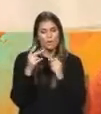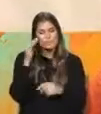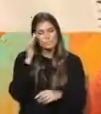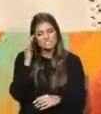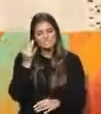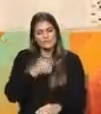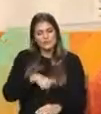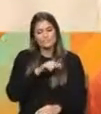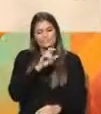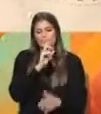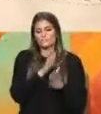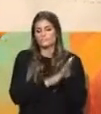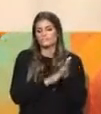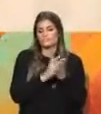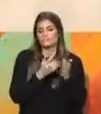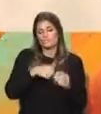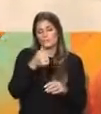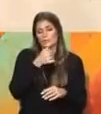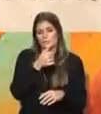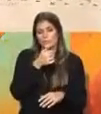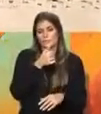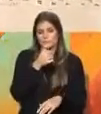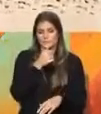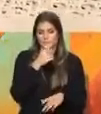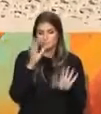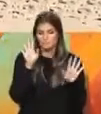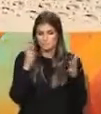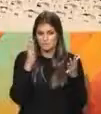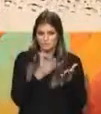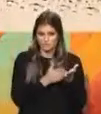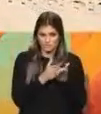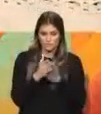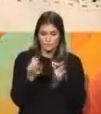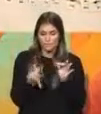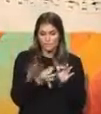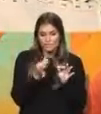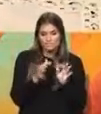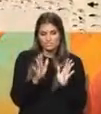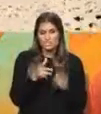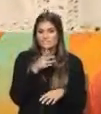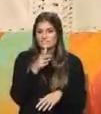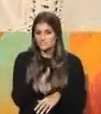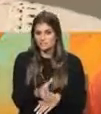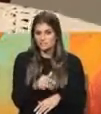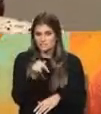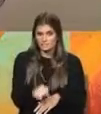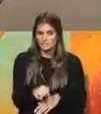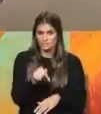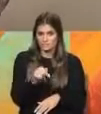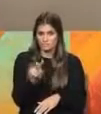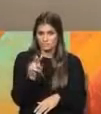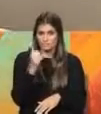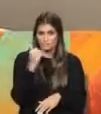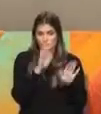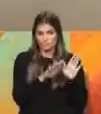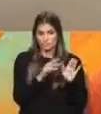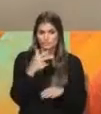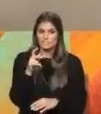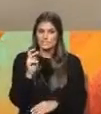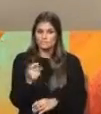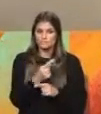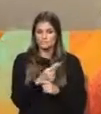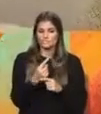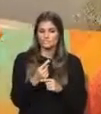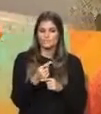imaginação podemos fazer aquilo que nós quisermos. Muito bem. Olá, muitos parabéns. Continua aí a bordar, já a dizer que então está aqui patente uma exposição centenária, porque isto já é